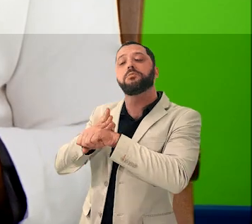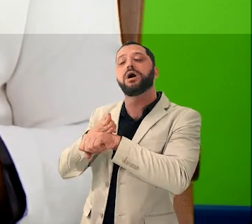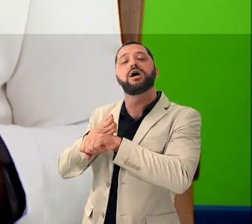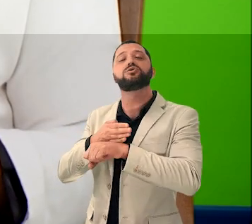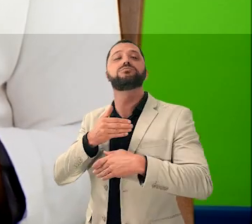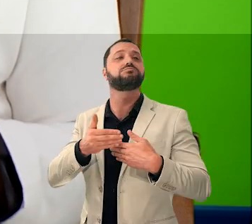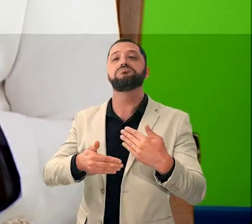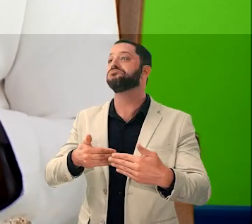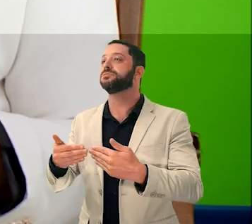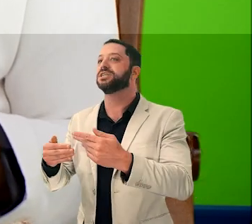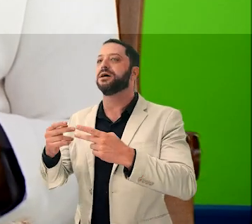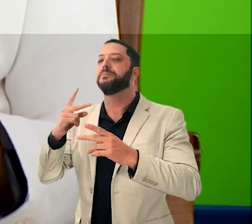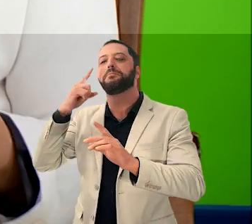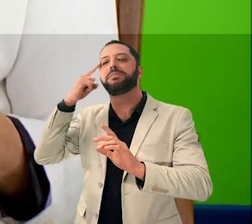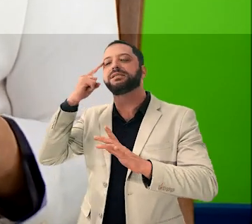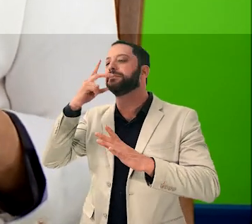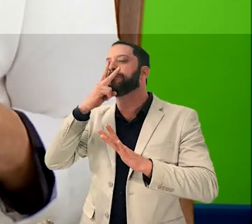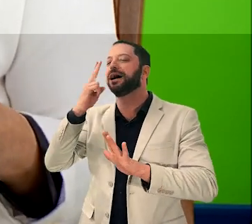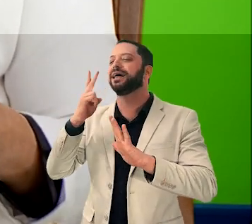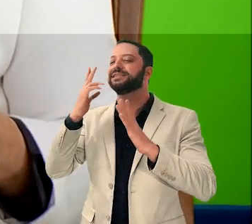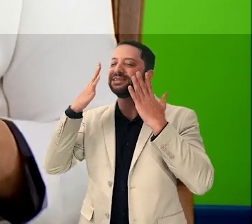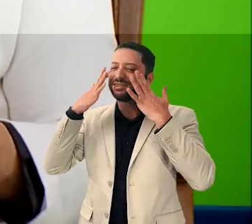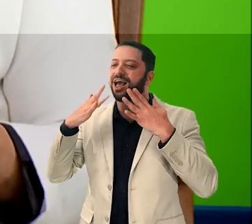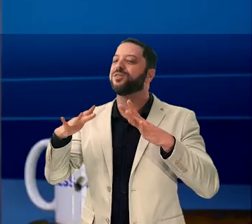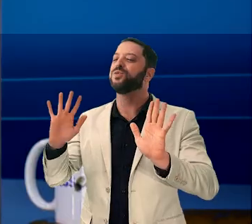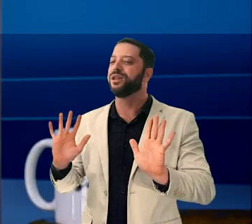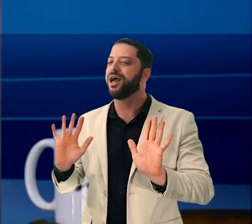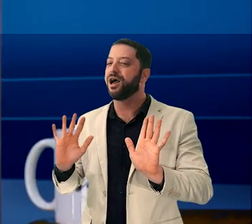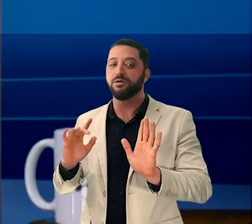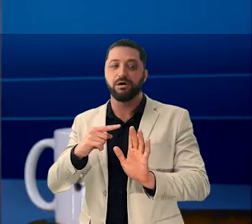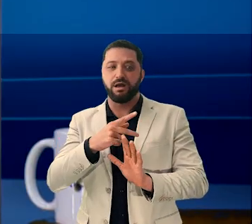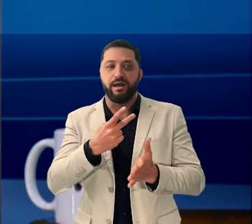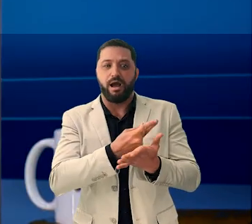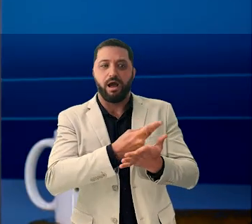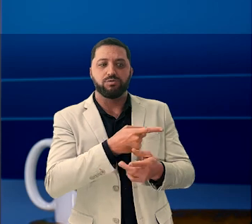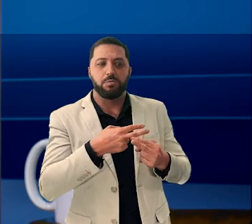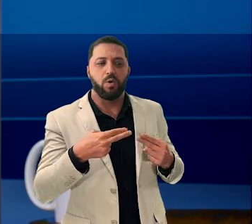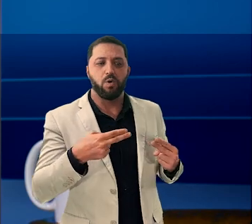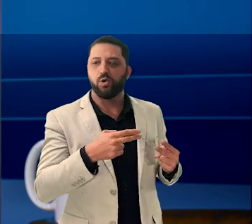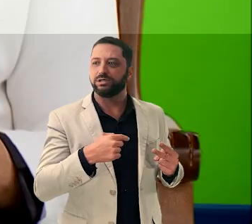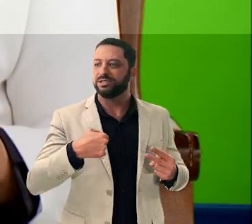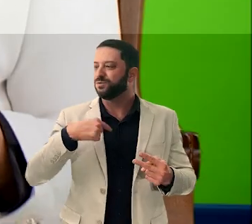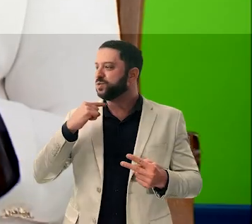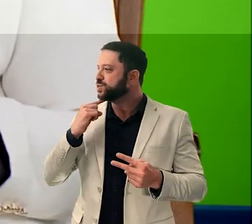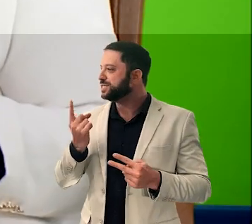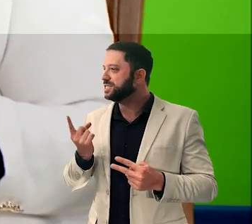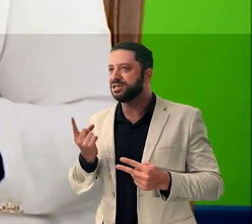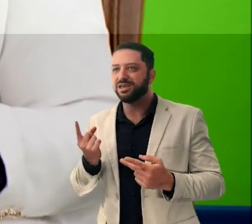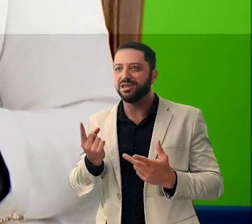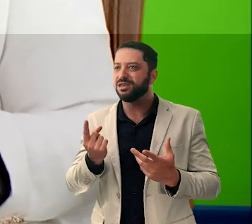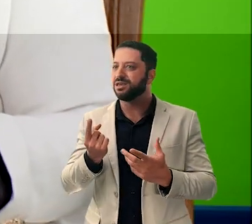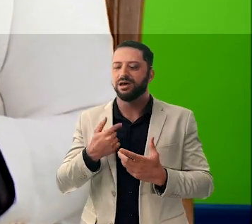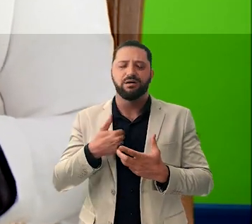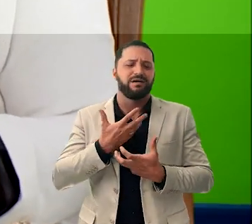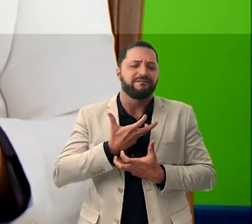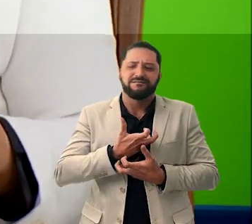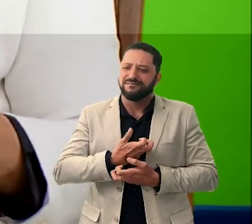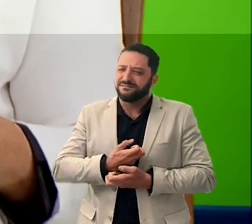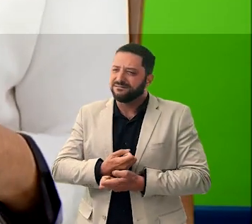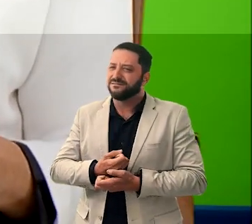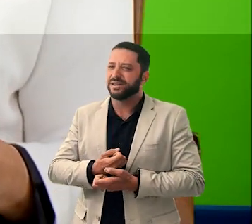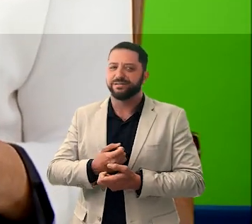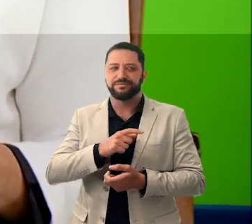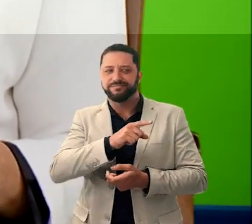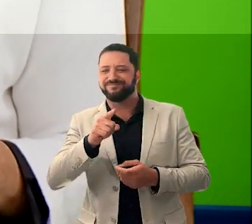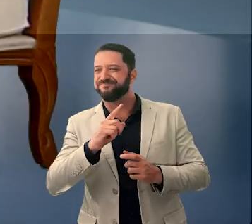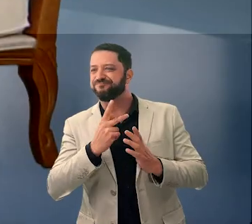automático. Então, tudo que acontece parece natural, né? Deu errado isso, eu não consegui fazer, eu fiquei